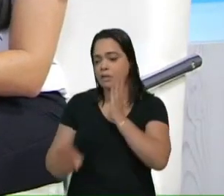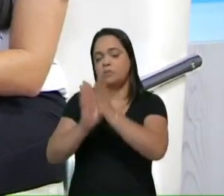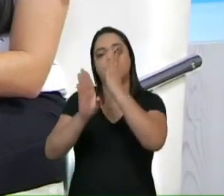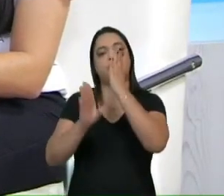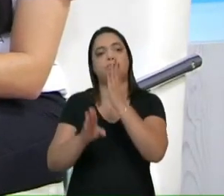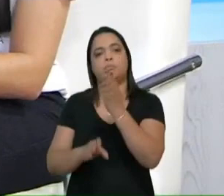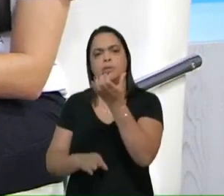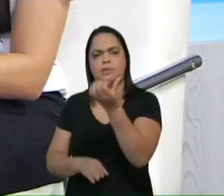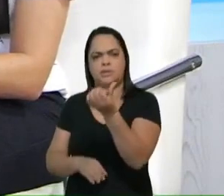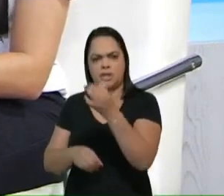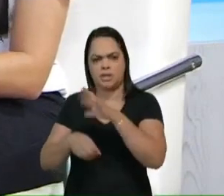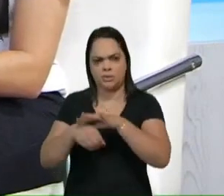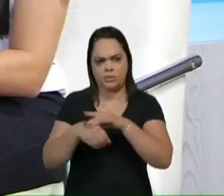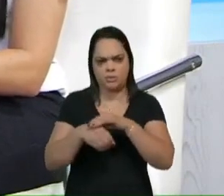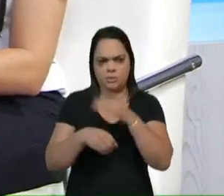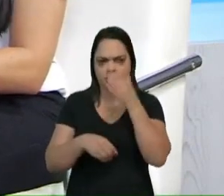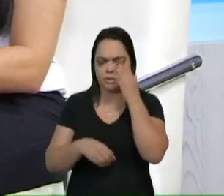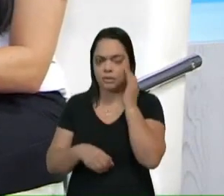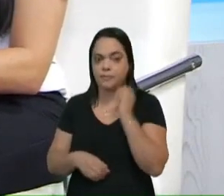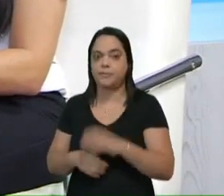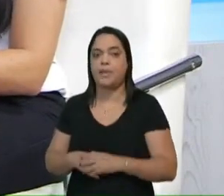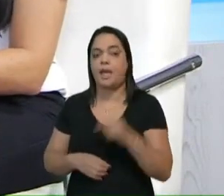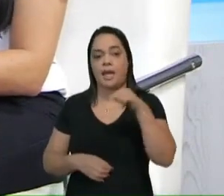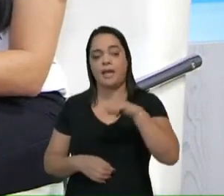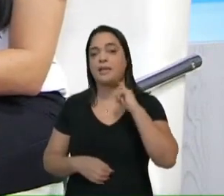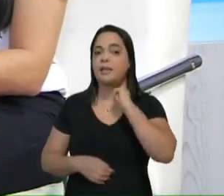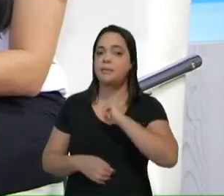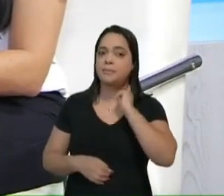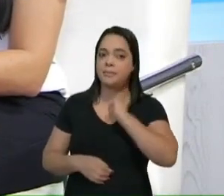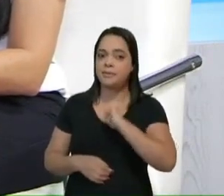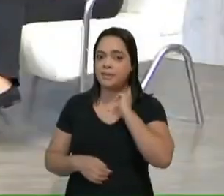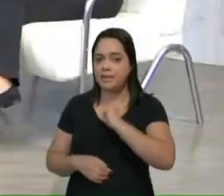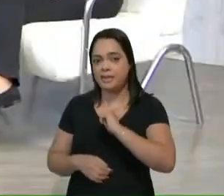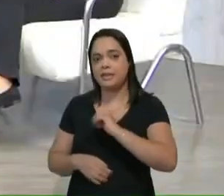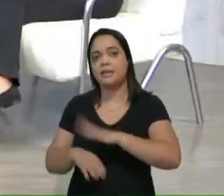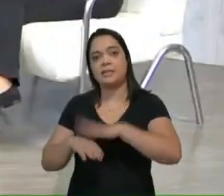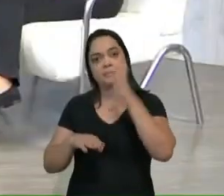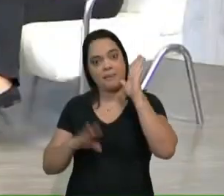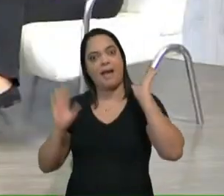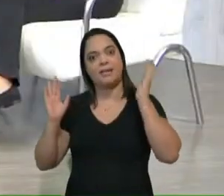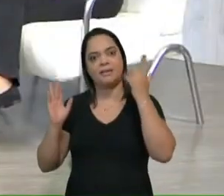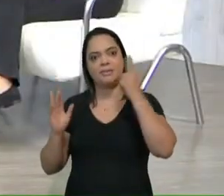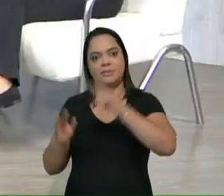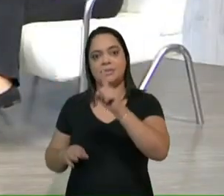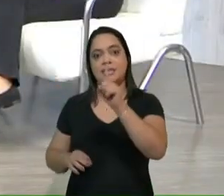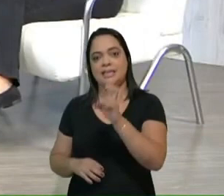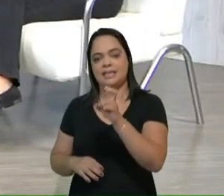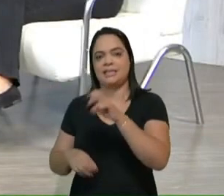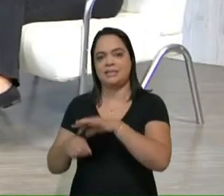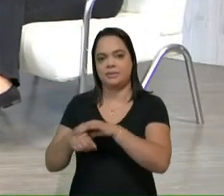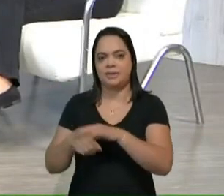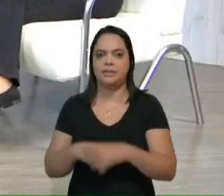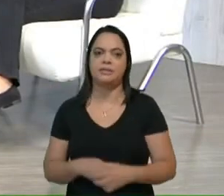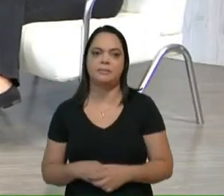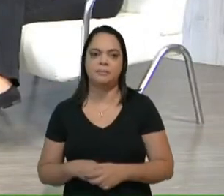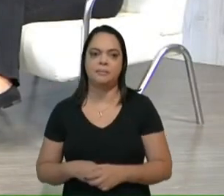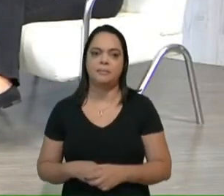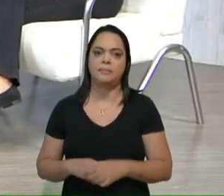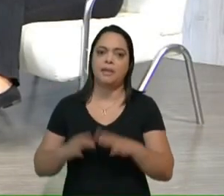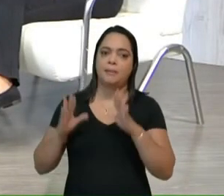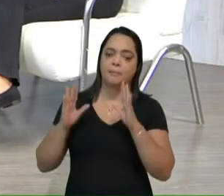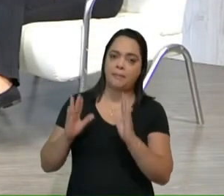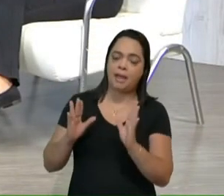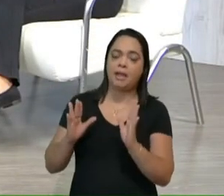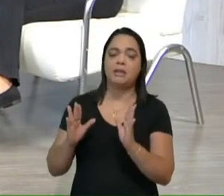eh seis doenças em Minas agora são e agora em Minas são mais esse avanço né 15 nessa ampliação né a